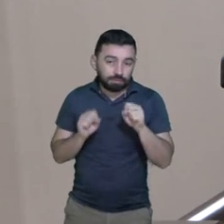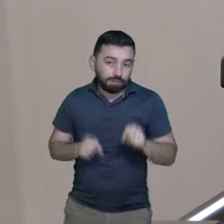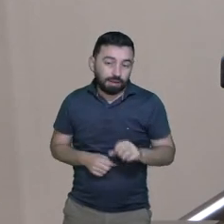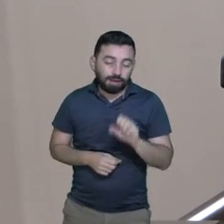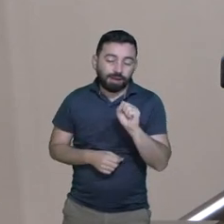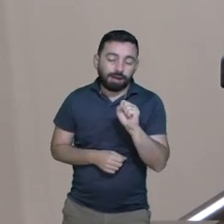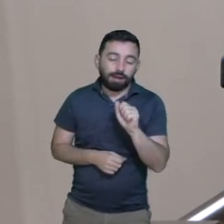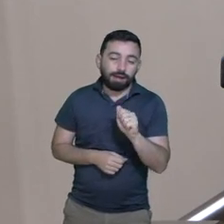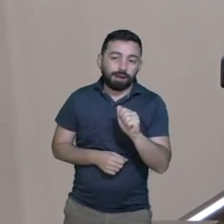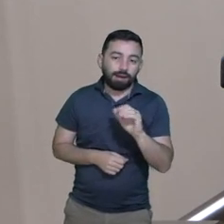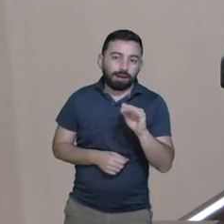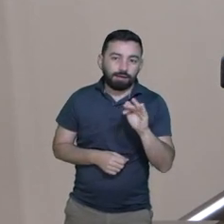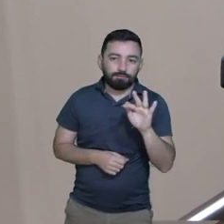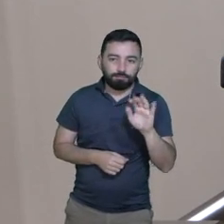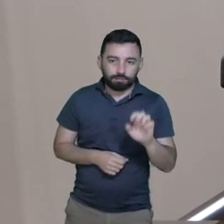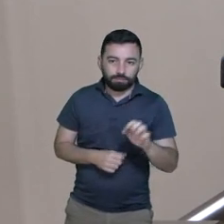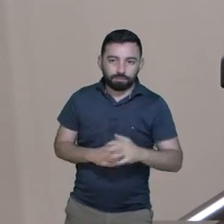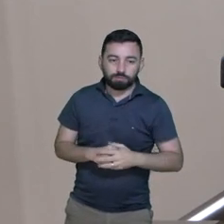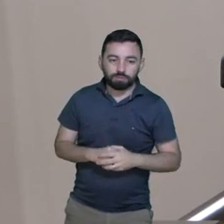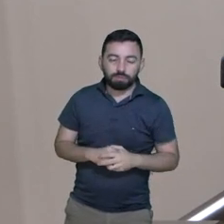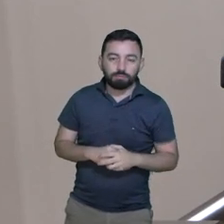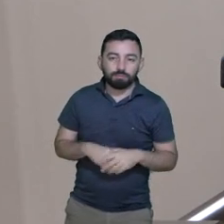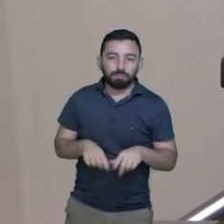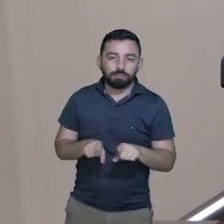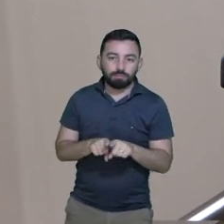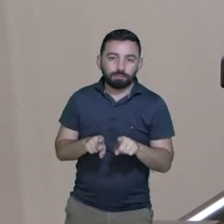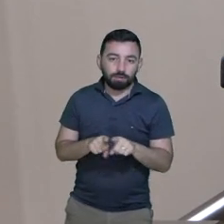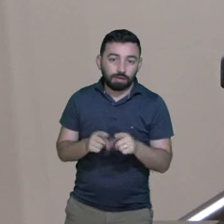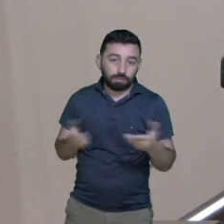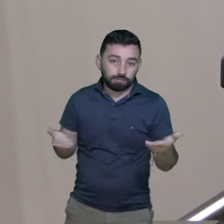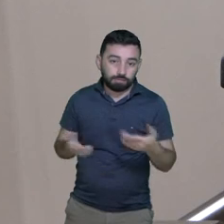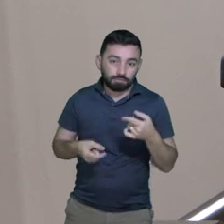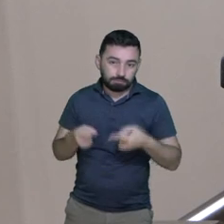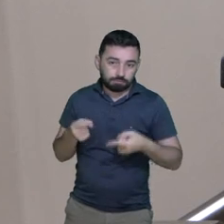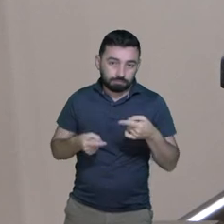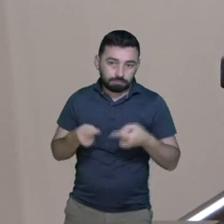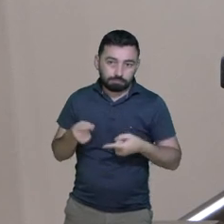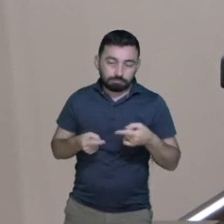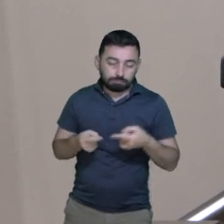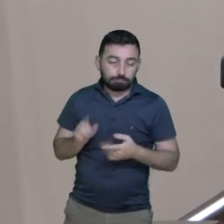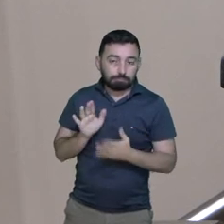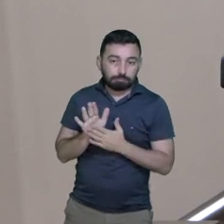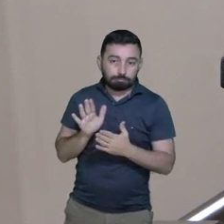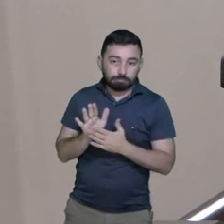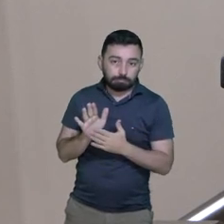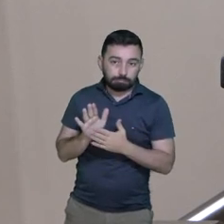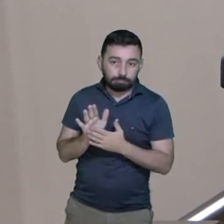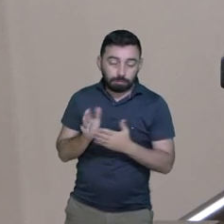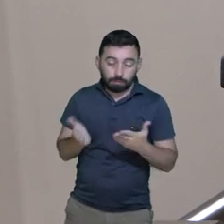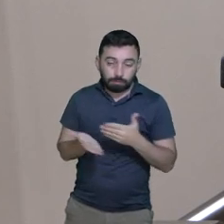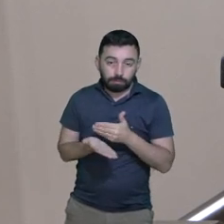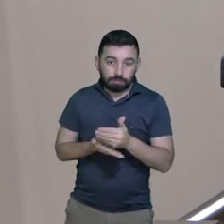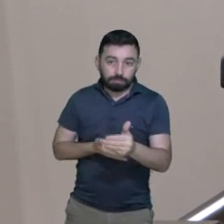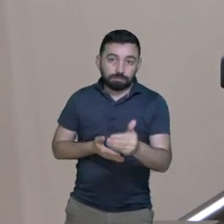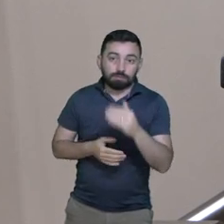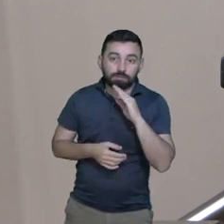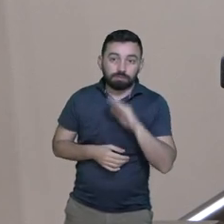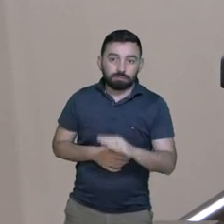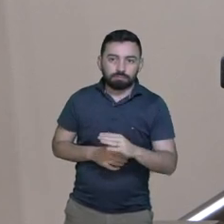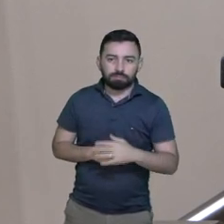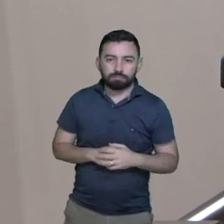acaf a mesa de debate proposta para este início de tarde senhoras e